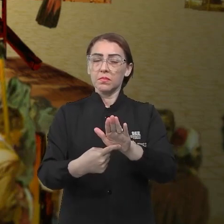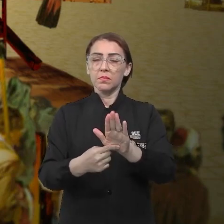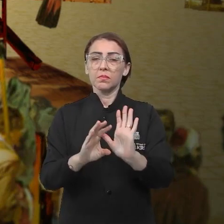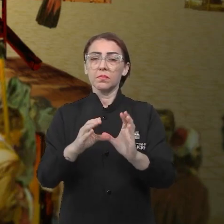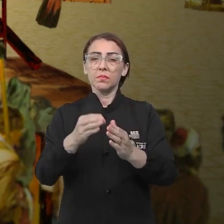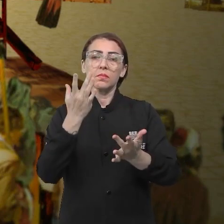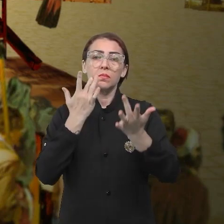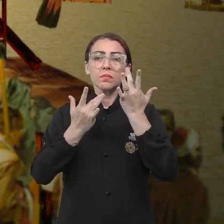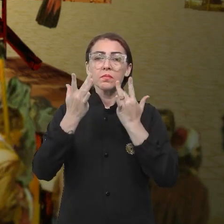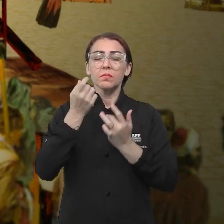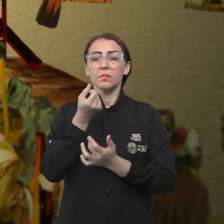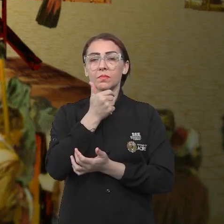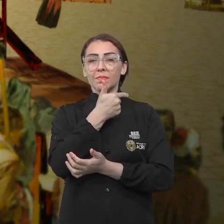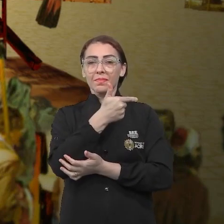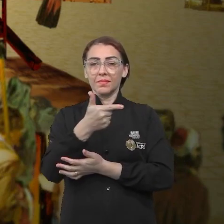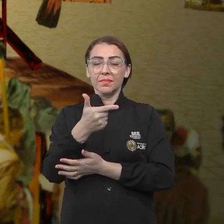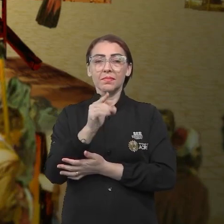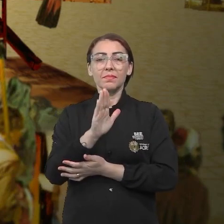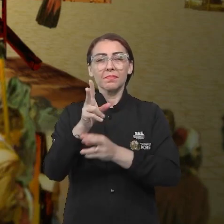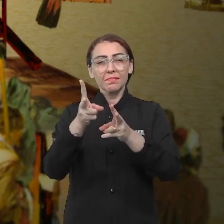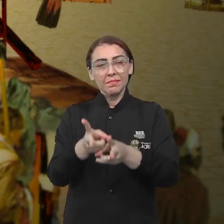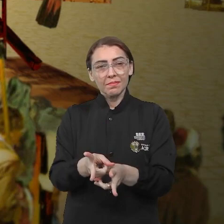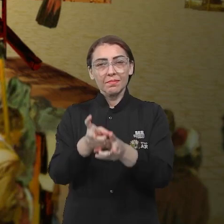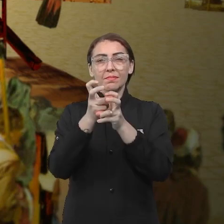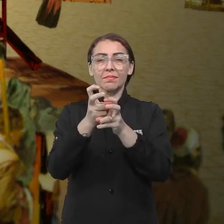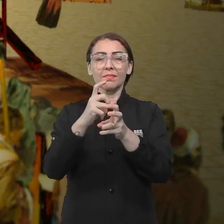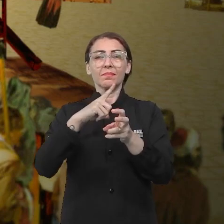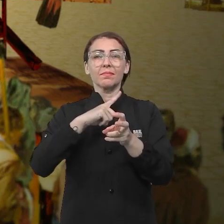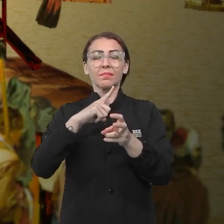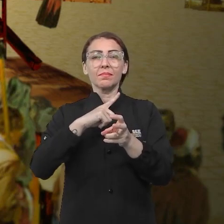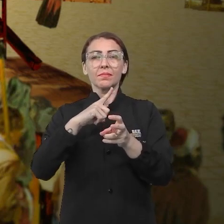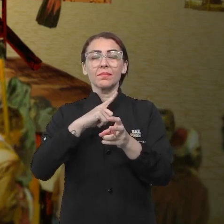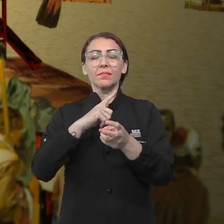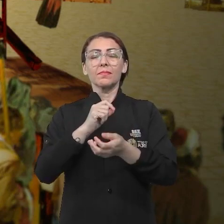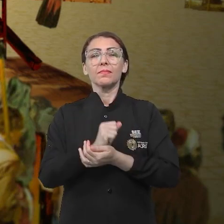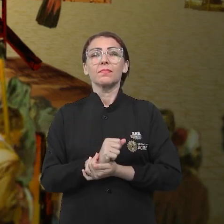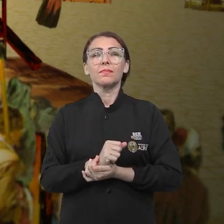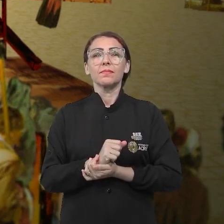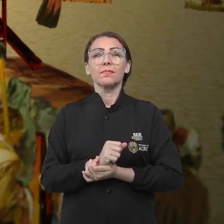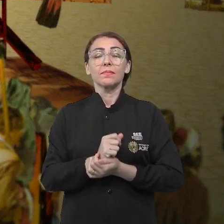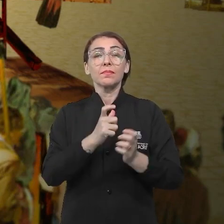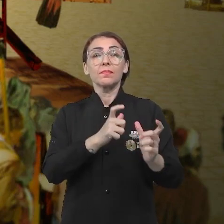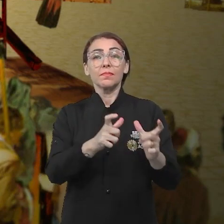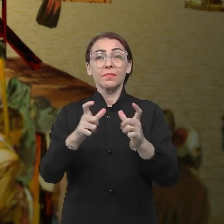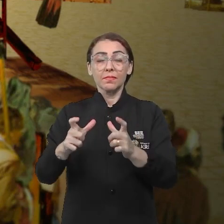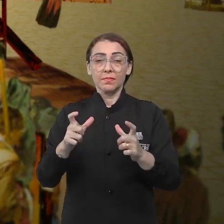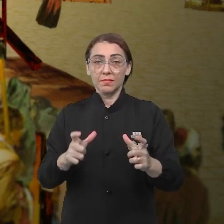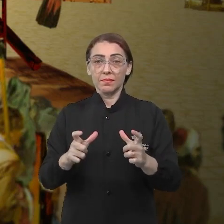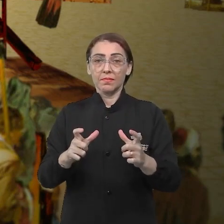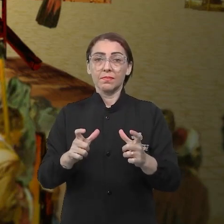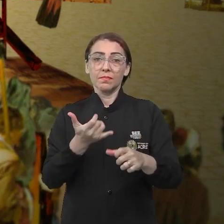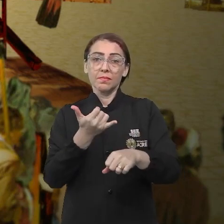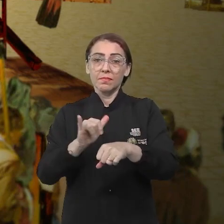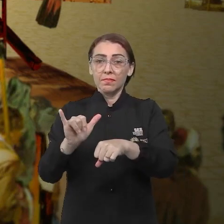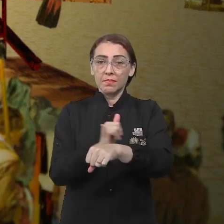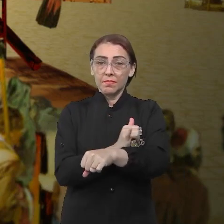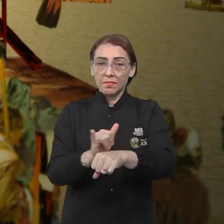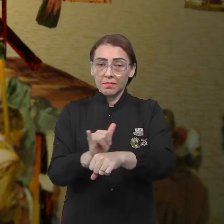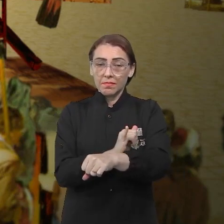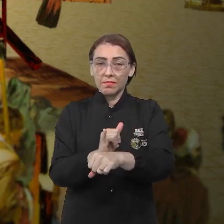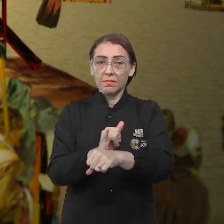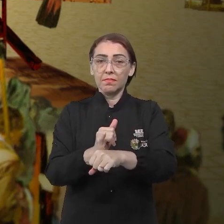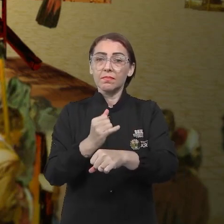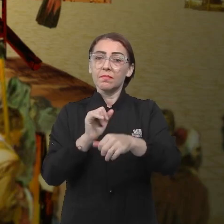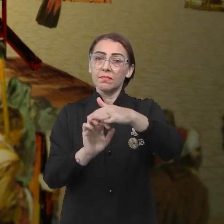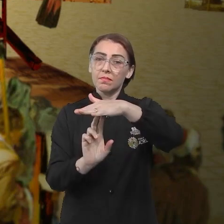peças da comédia dell'arte. Como a gente pode observar, eram como se fossem em espaços improvisados, né, entablados no meio